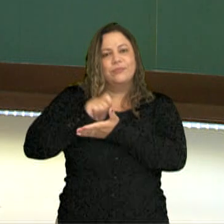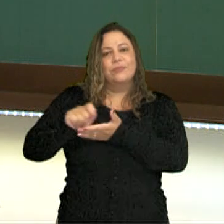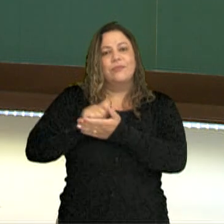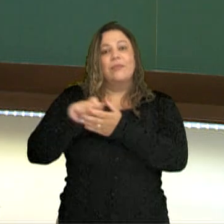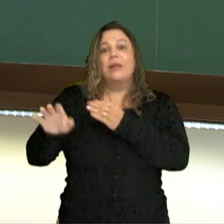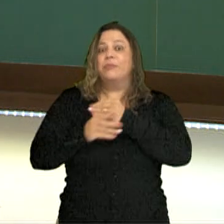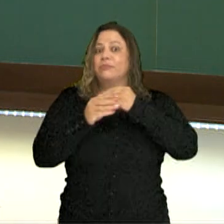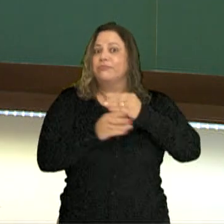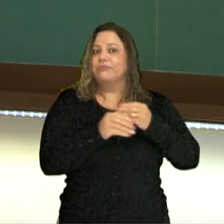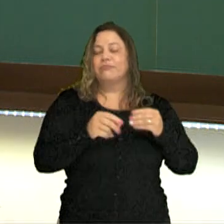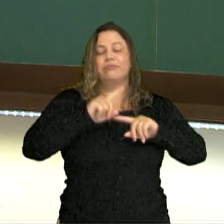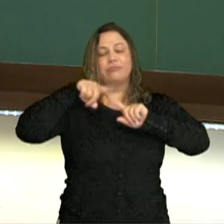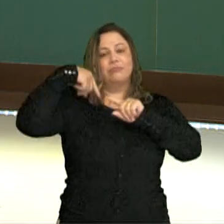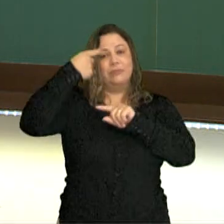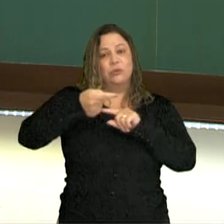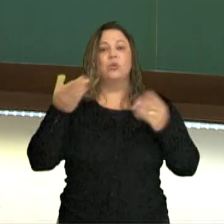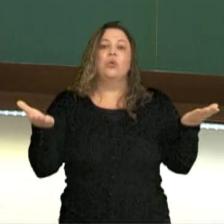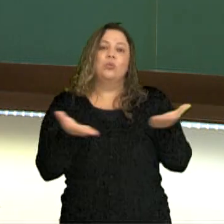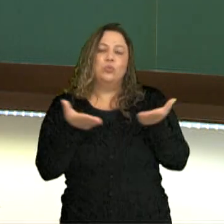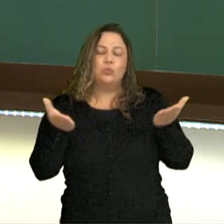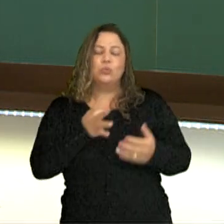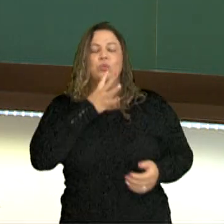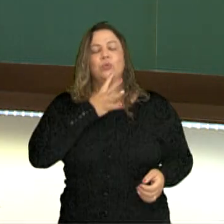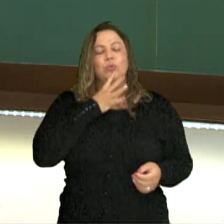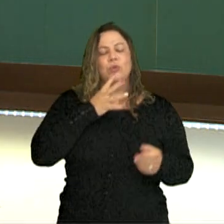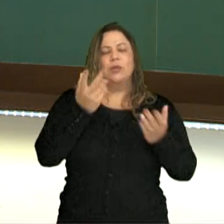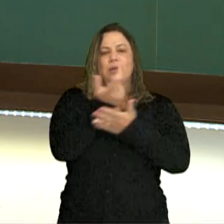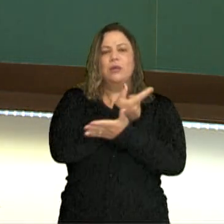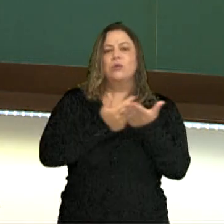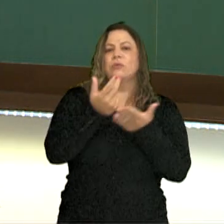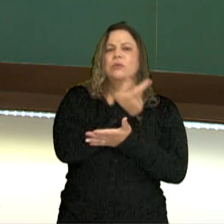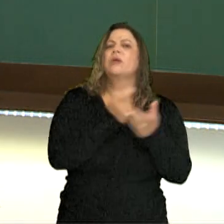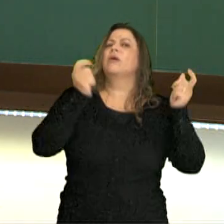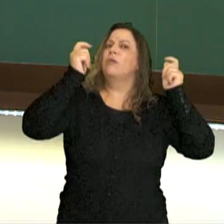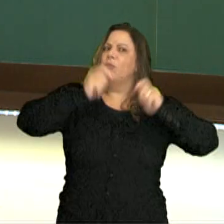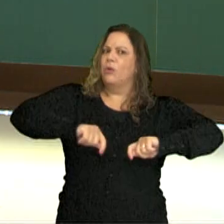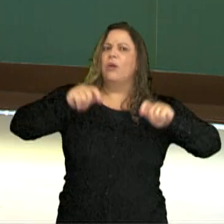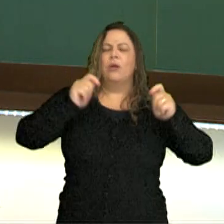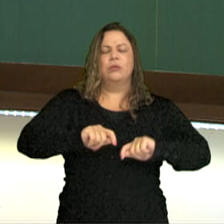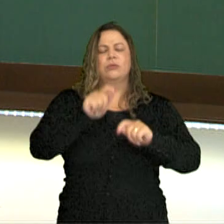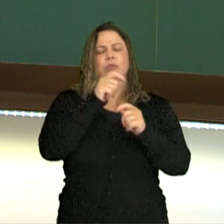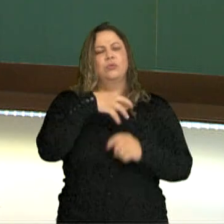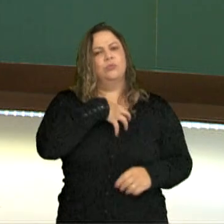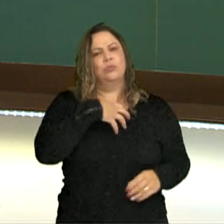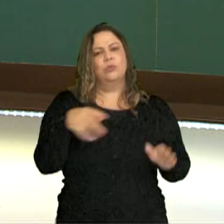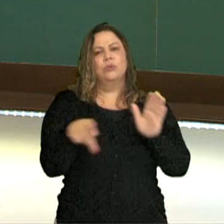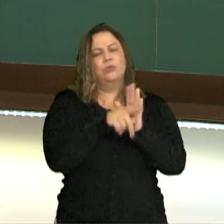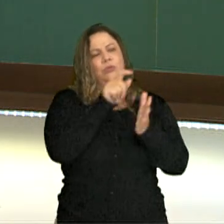nós hoje conhecemos, o desenho pode ser considerado uma forma de escrita.